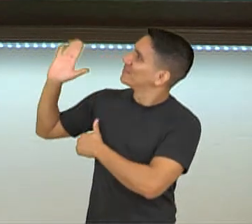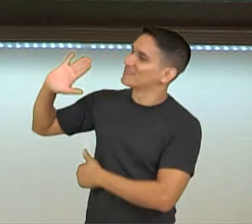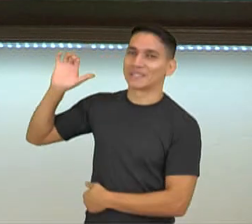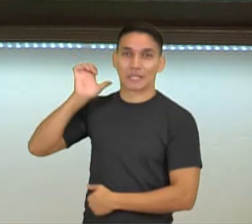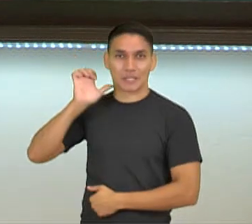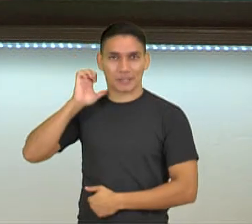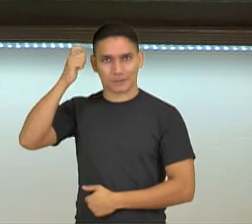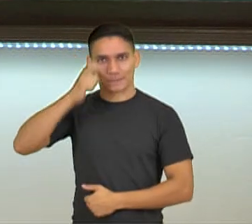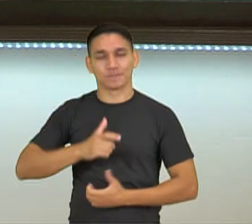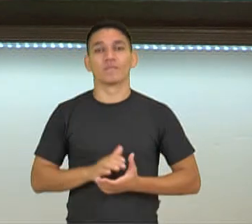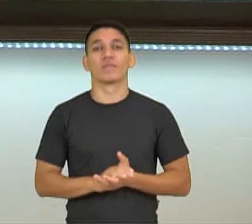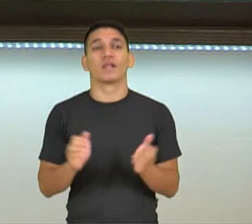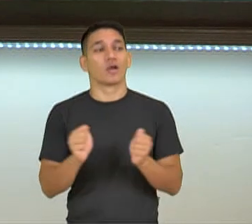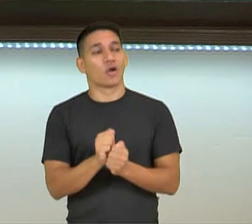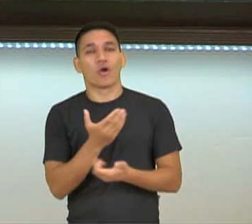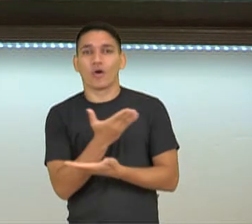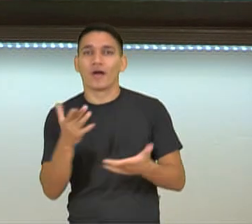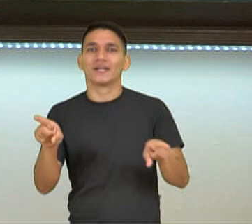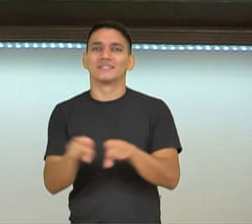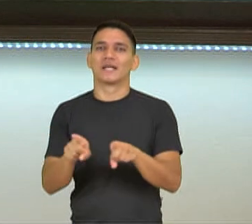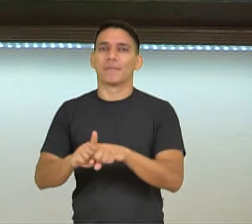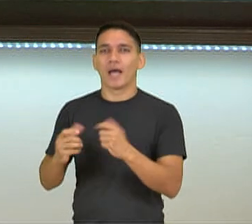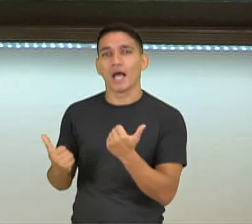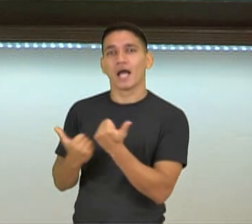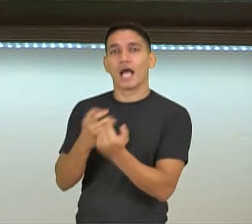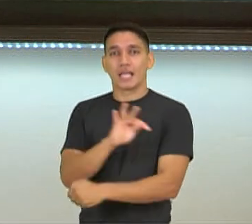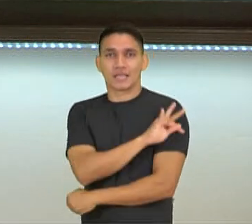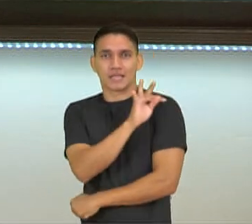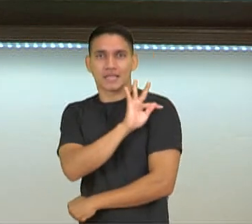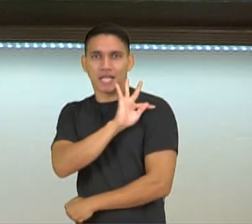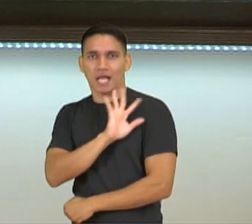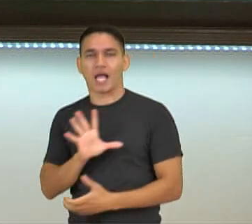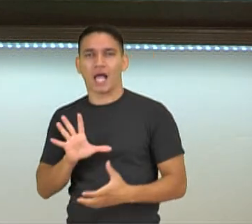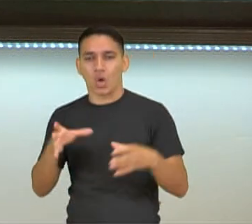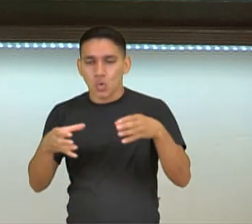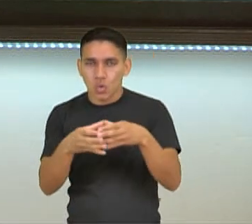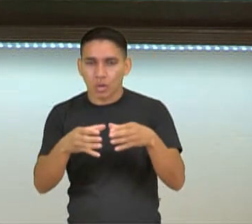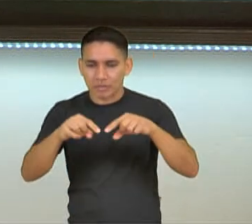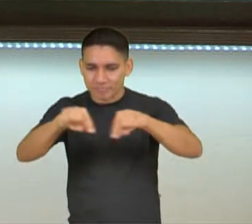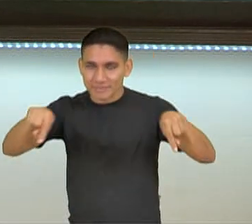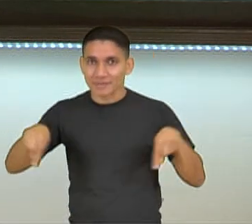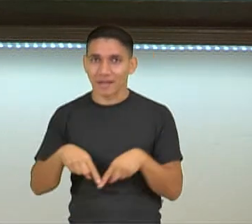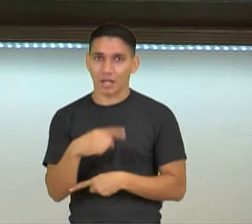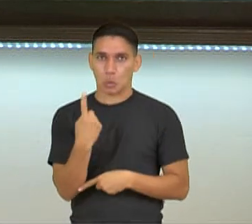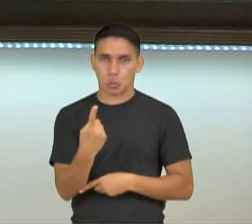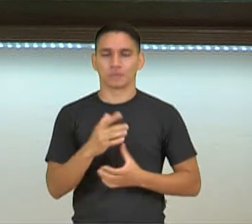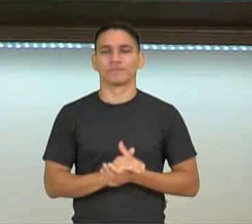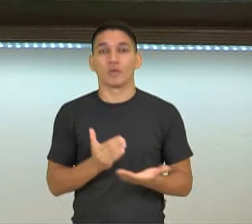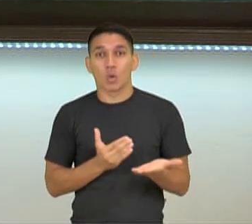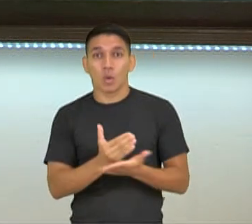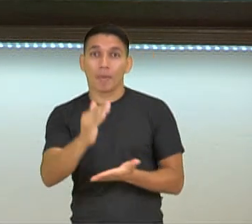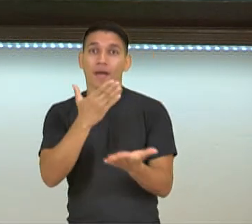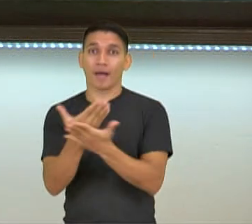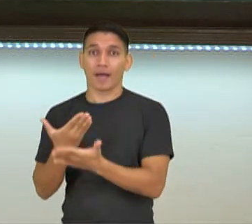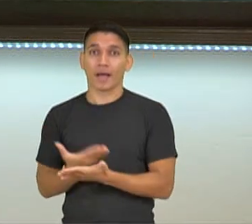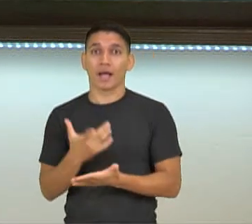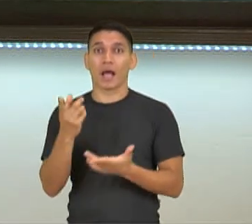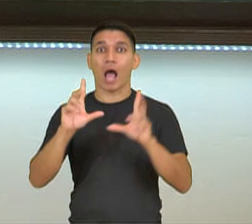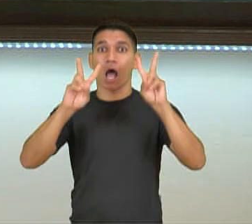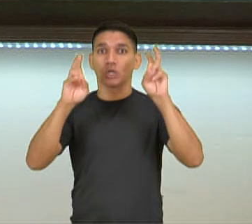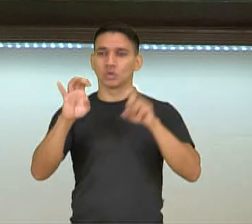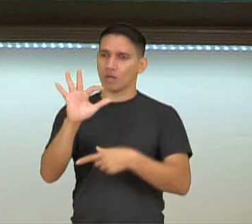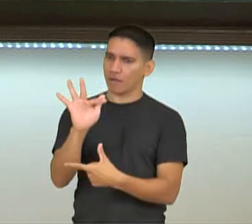contigo? E aqui com o seu Rubens e o Jonathan no Estúdio 1, certo? Vamos iniciar a aula? Falaremos hoje sobre